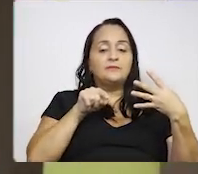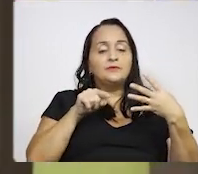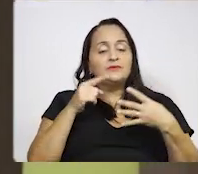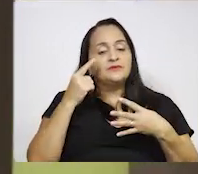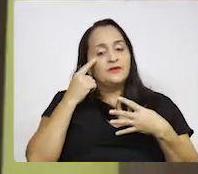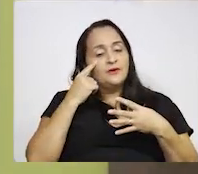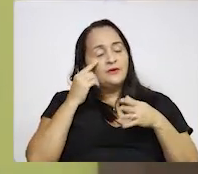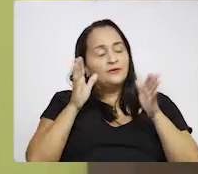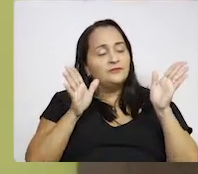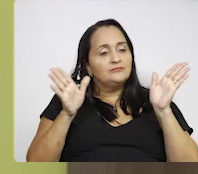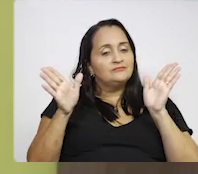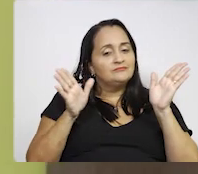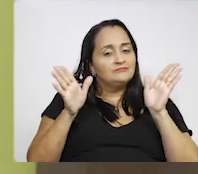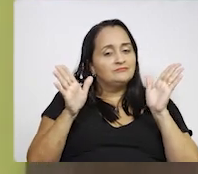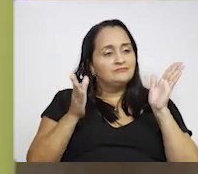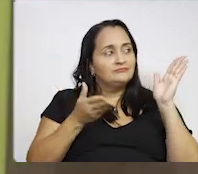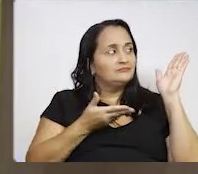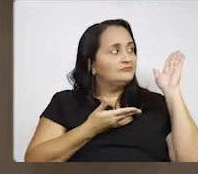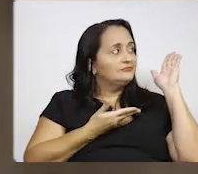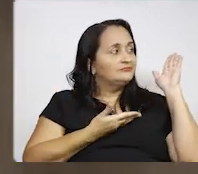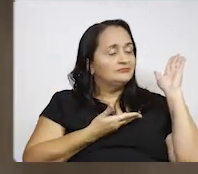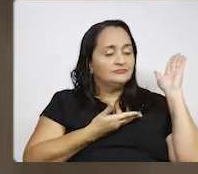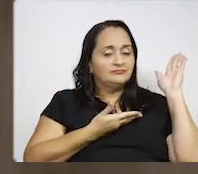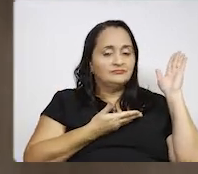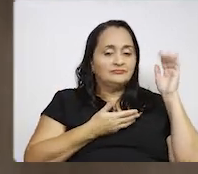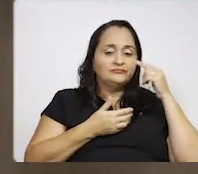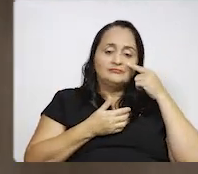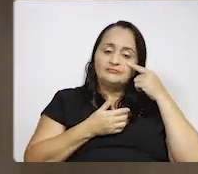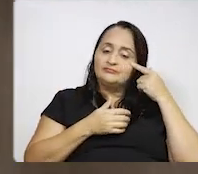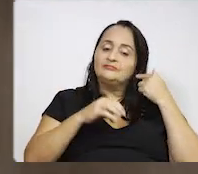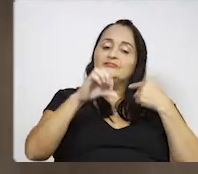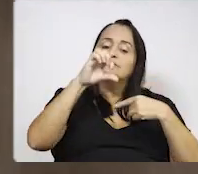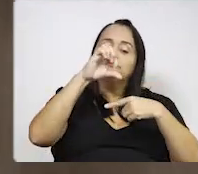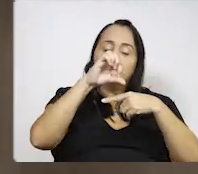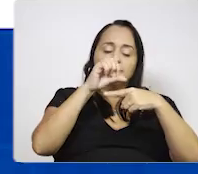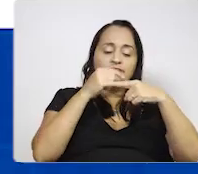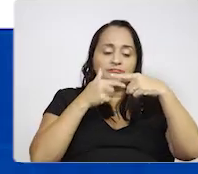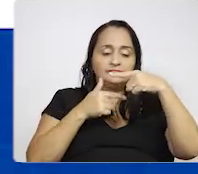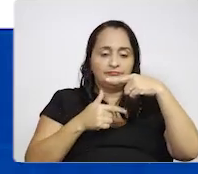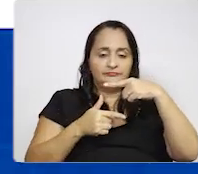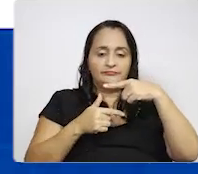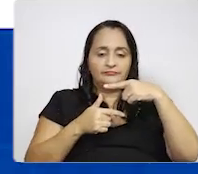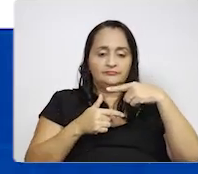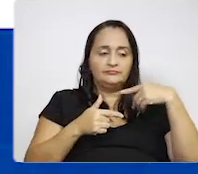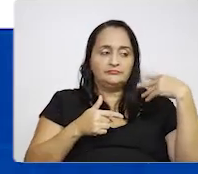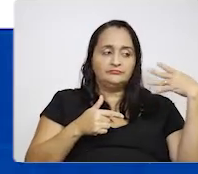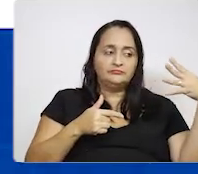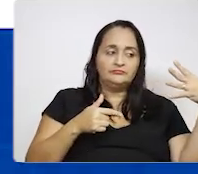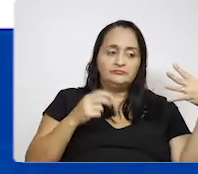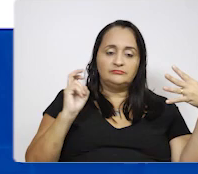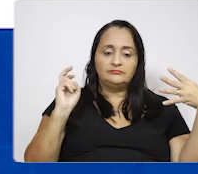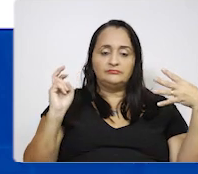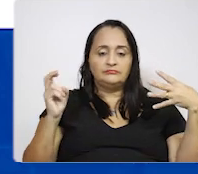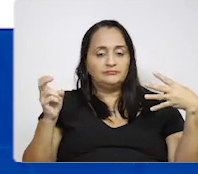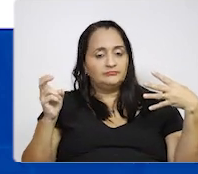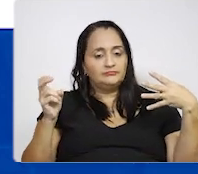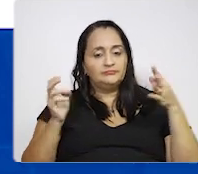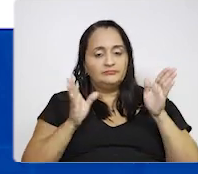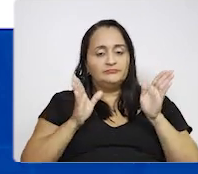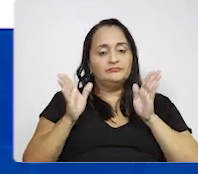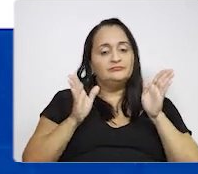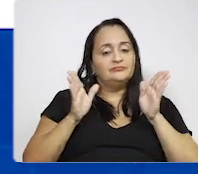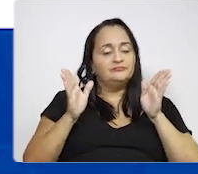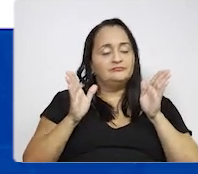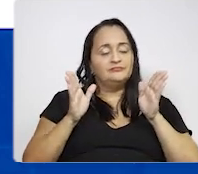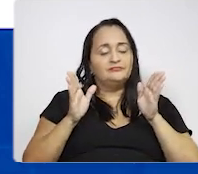próprio livro colocou, esse número, 9 meios, que é um número fracionário, vai estar localizado entre o 4